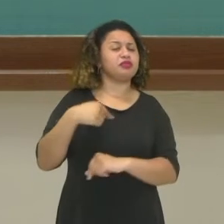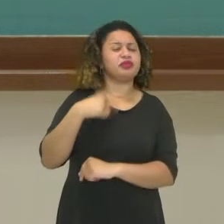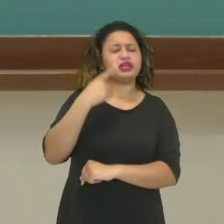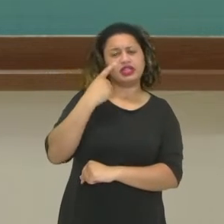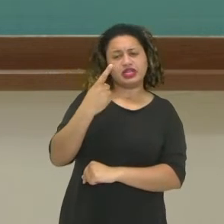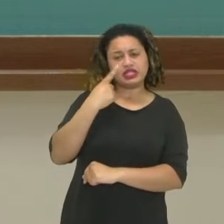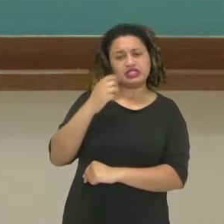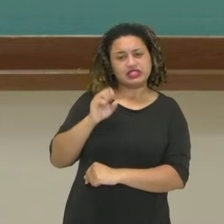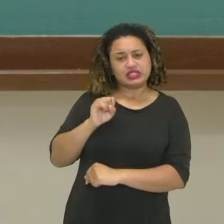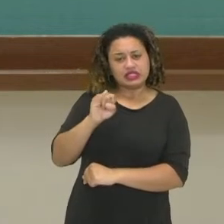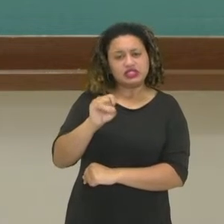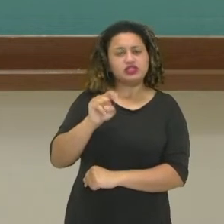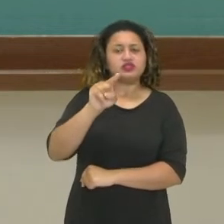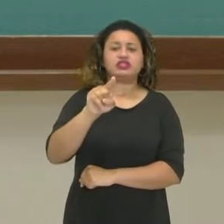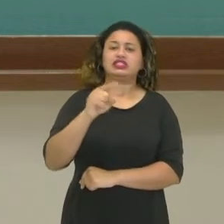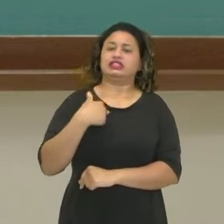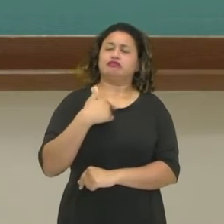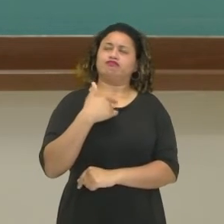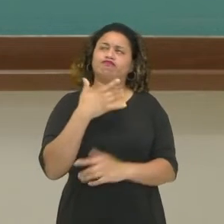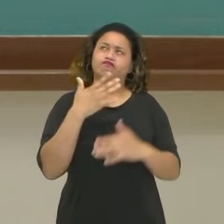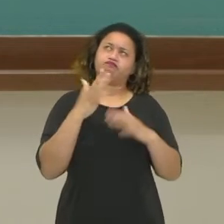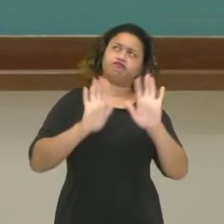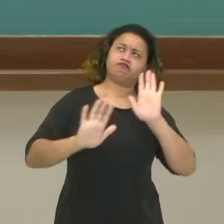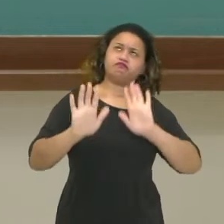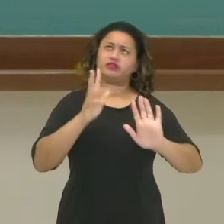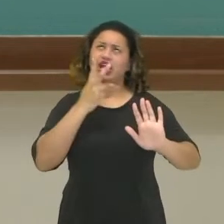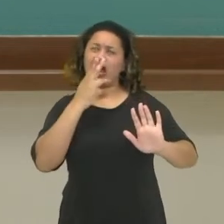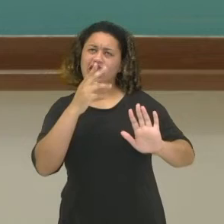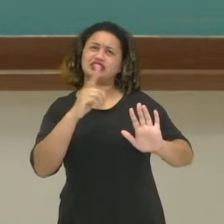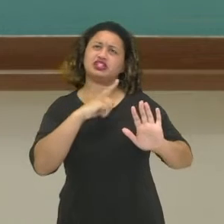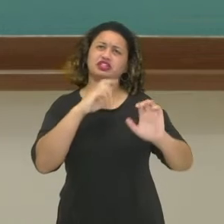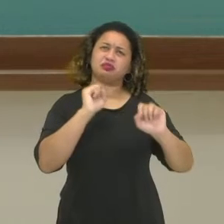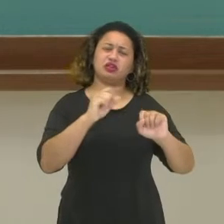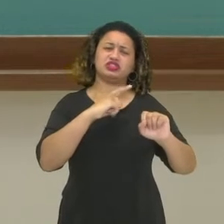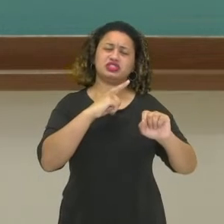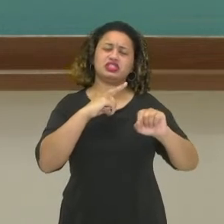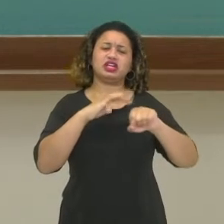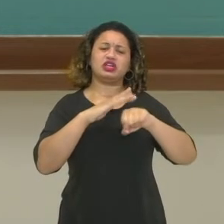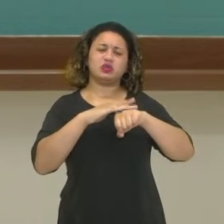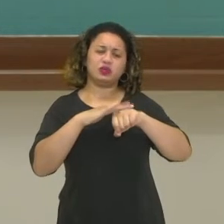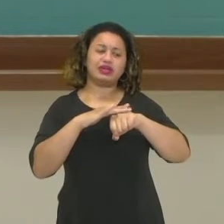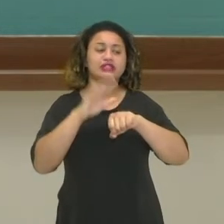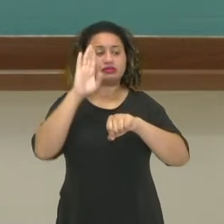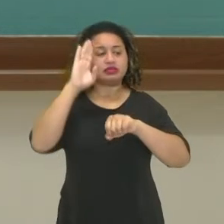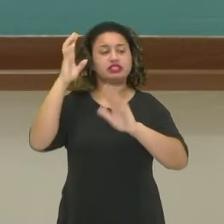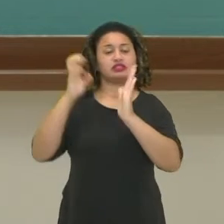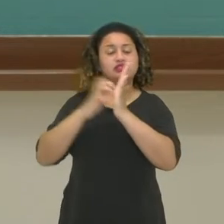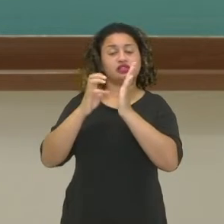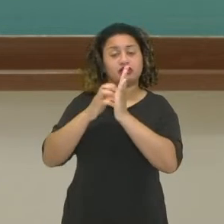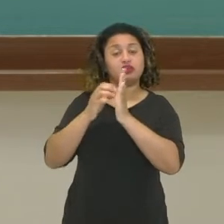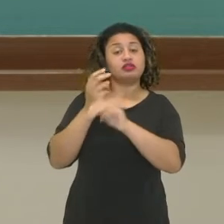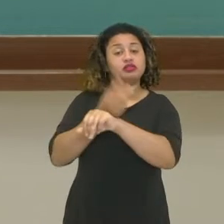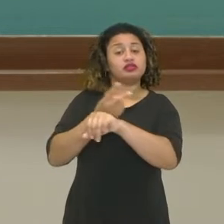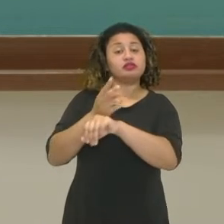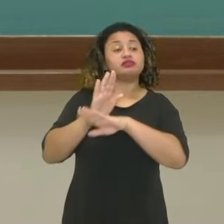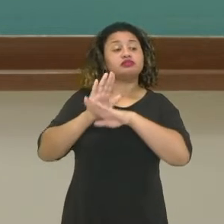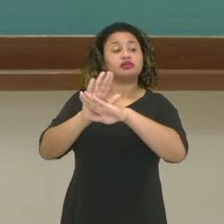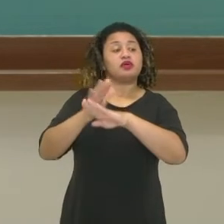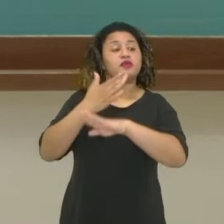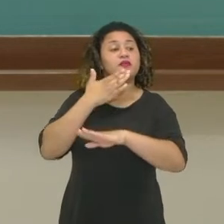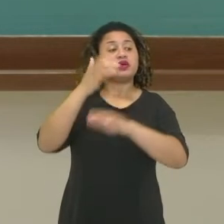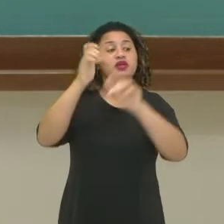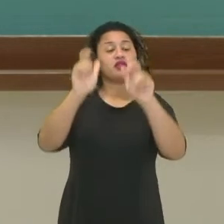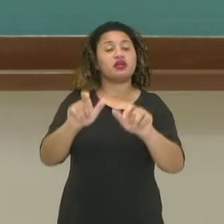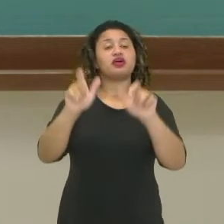você desconfiar de qualquer, né, IST, mas principalmente da AIDS, você procurar uma ajuda. E o melhor lugar é